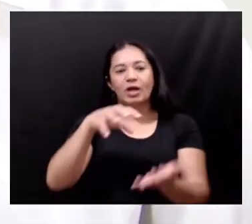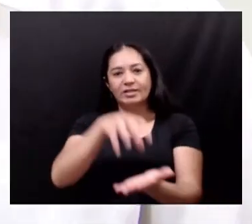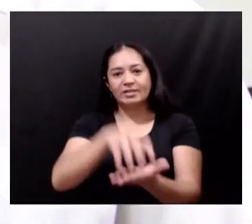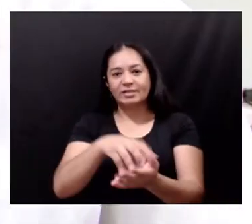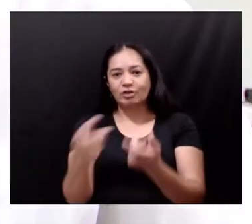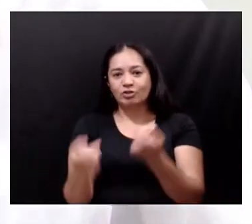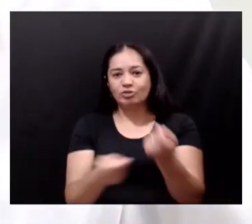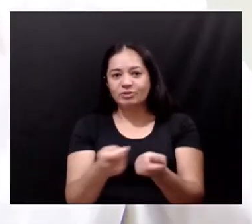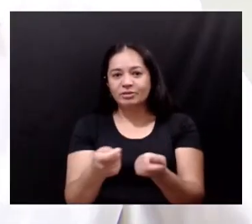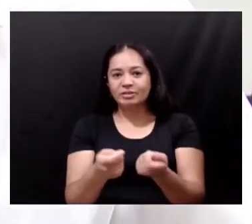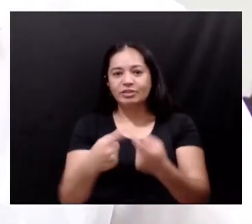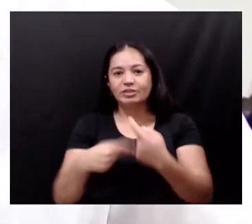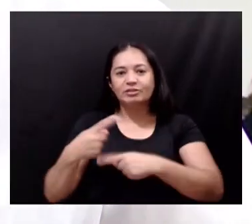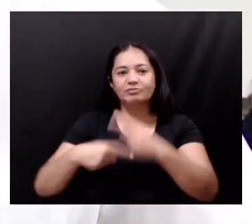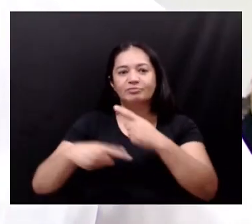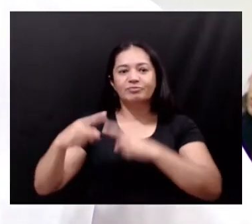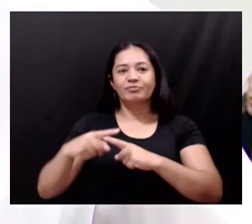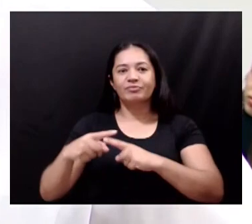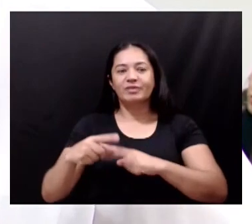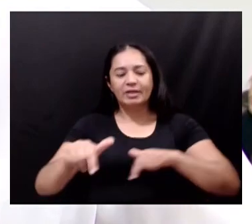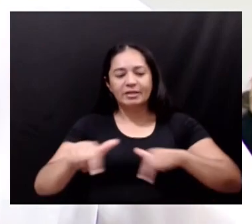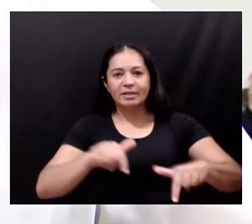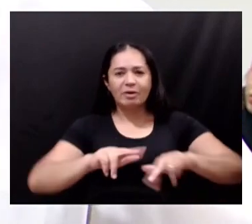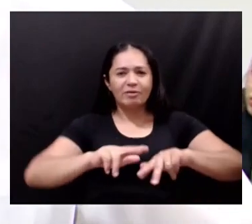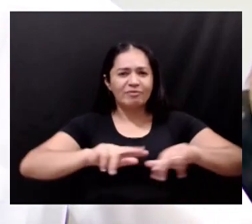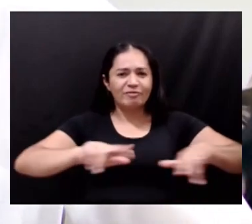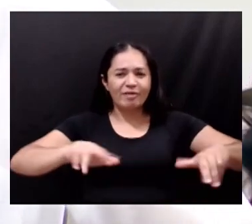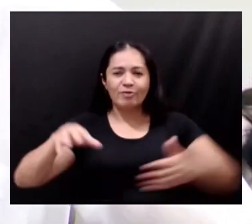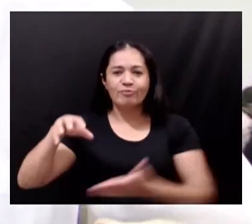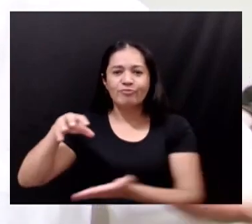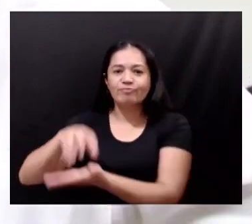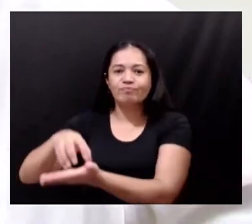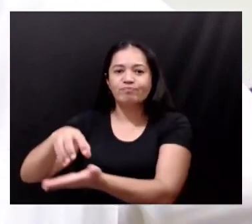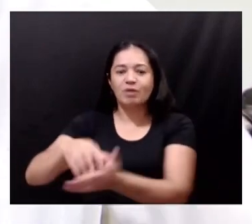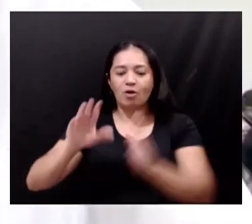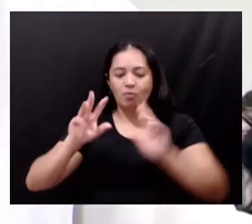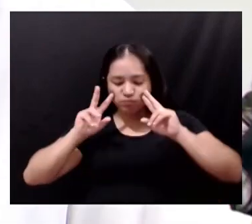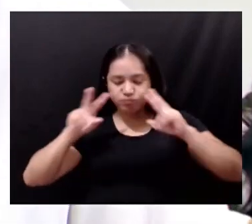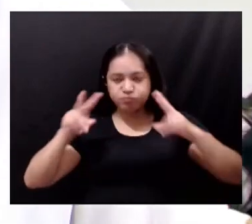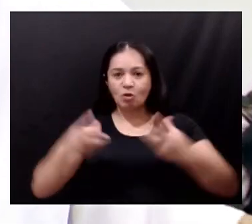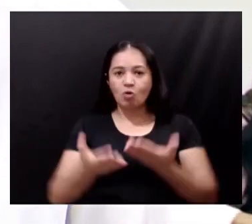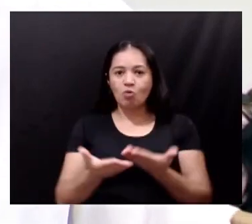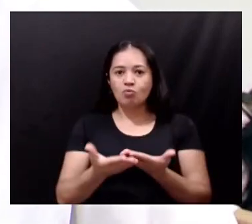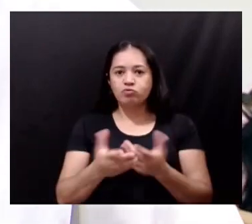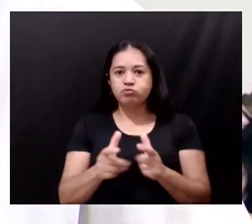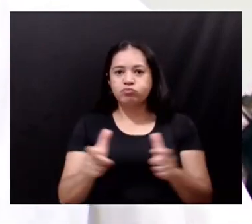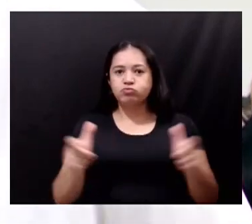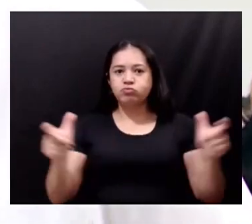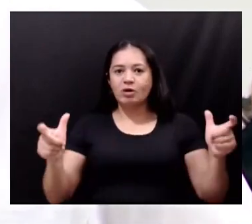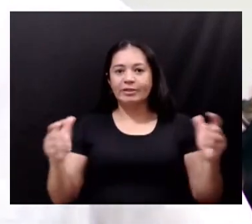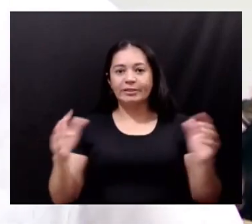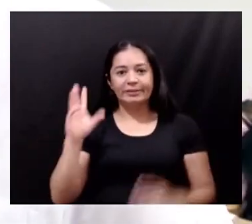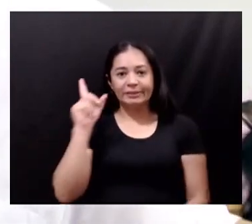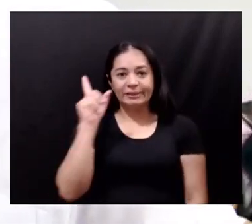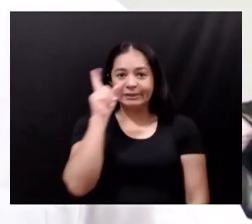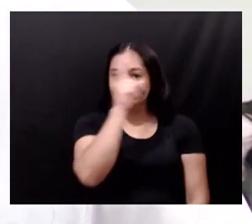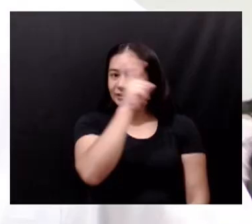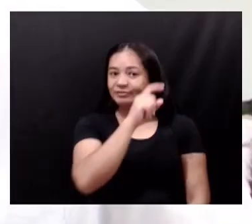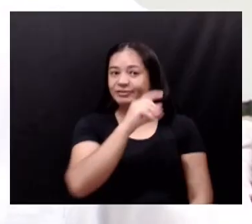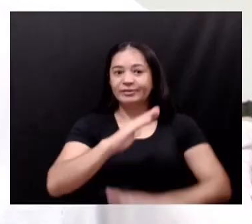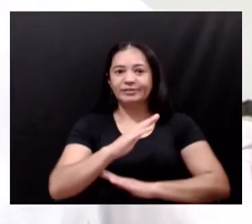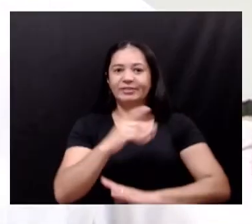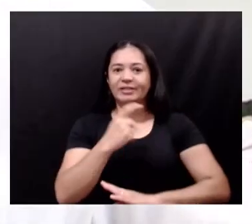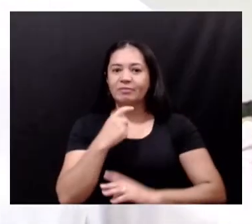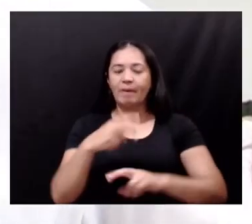Institucional, ela atua em vários setores, tem uma visão ampla e complexa da Câmara, por isso é muito ligada à